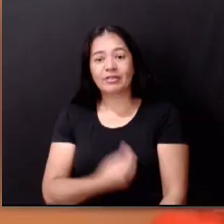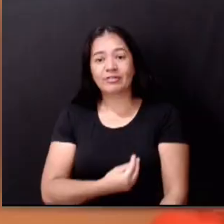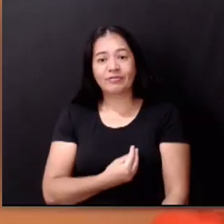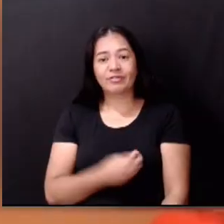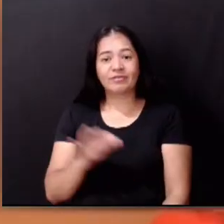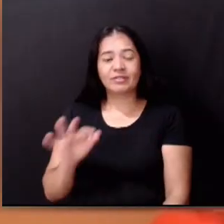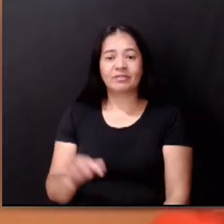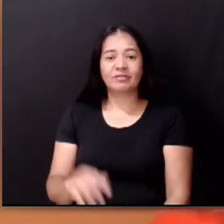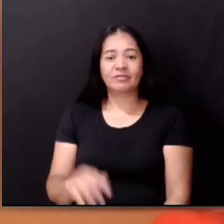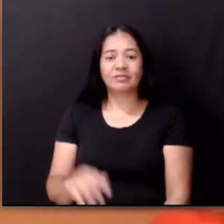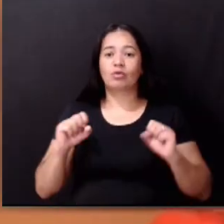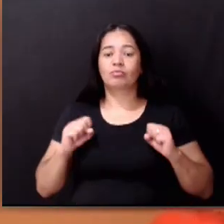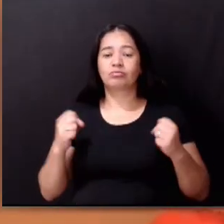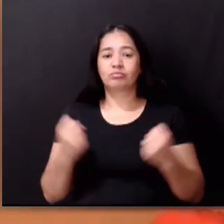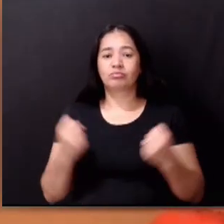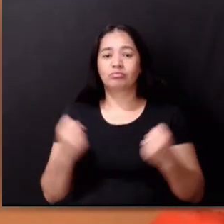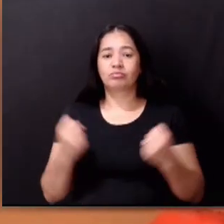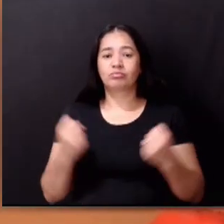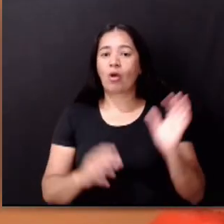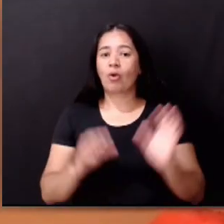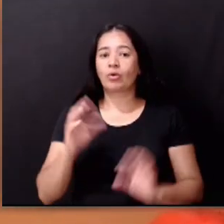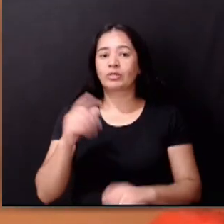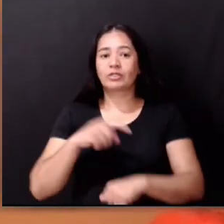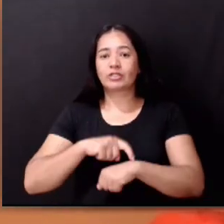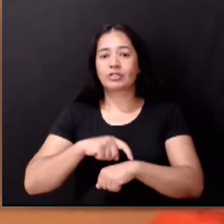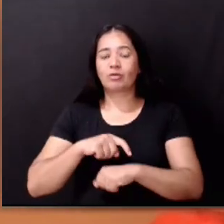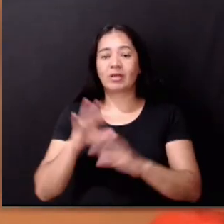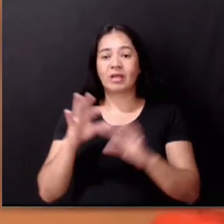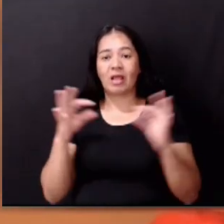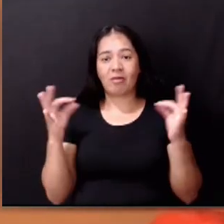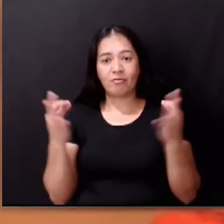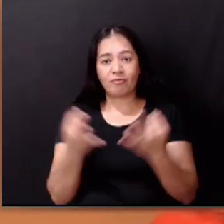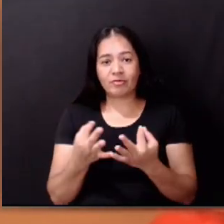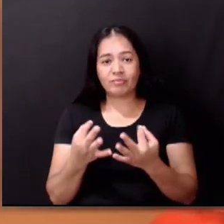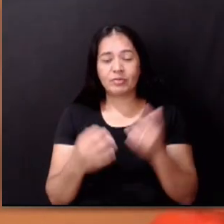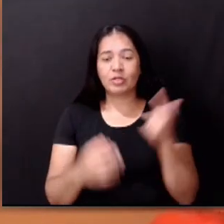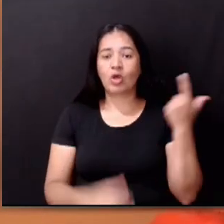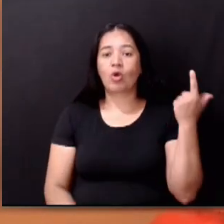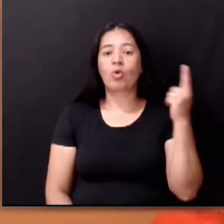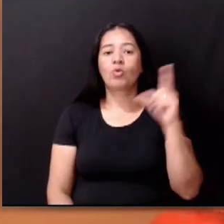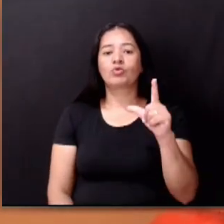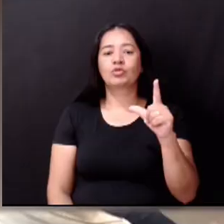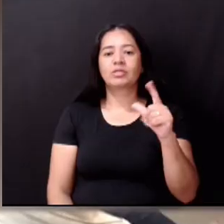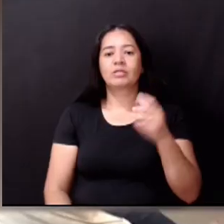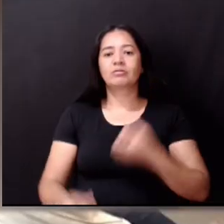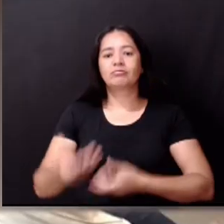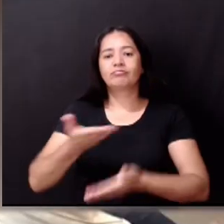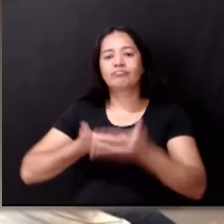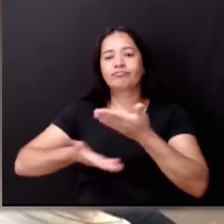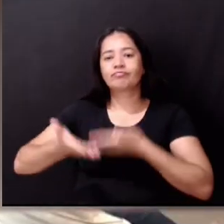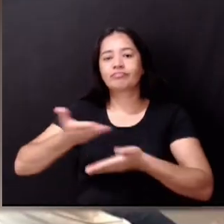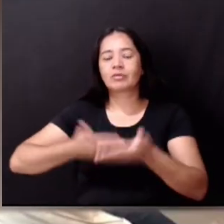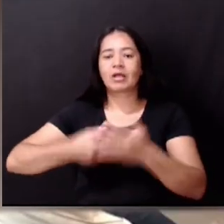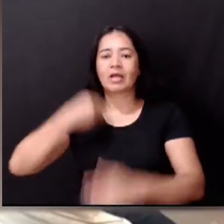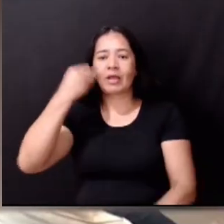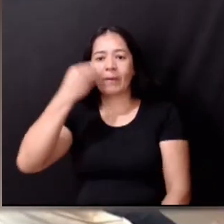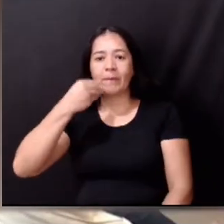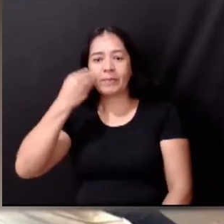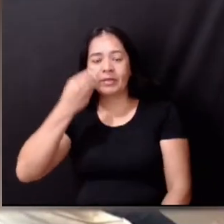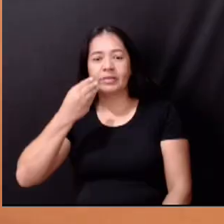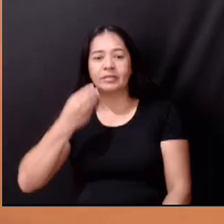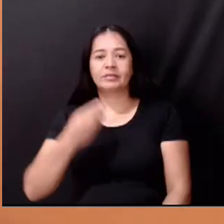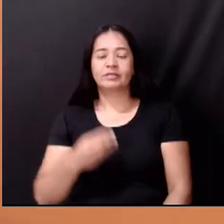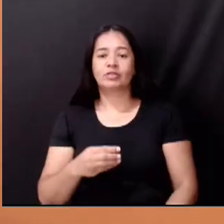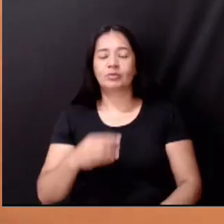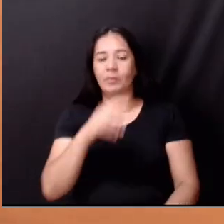houve um momento para que os familiares pudessem compartilhar suas experiências, com um espaço